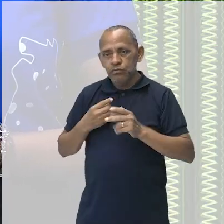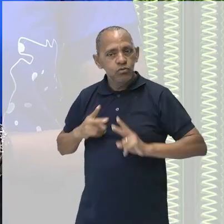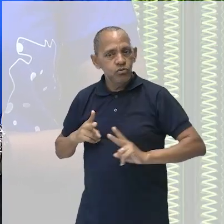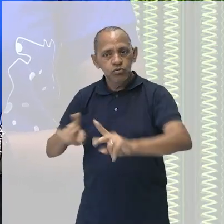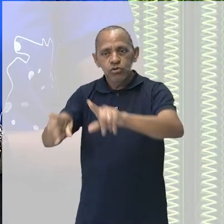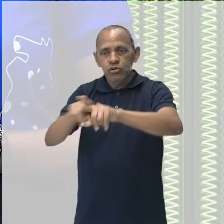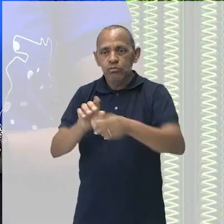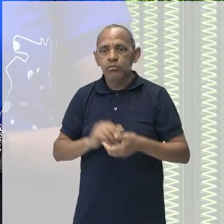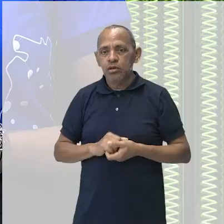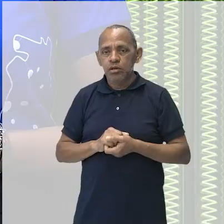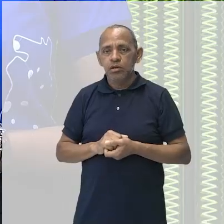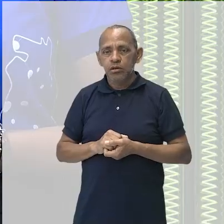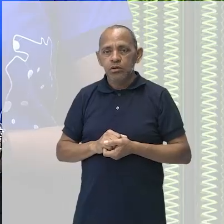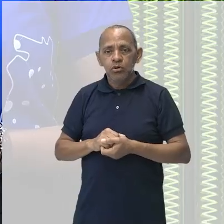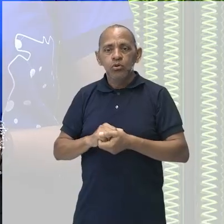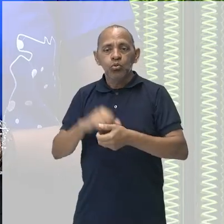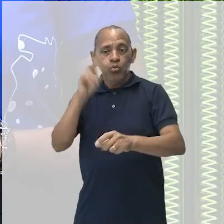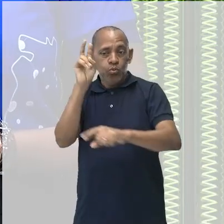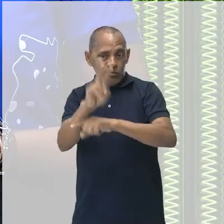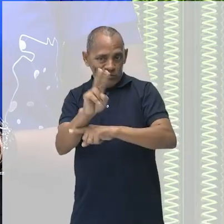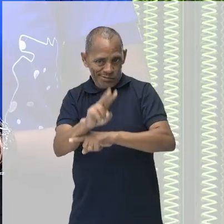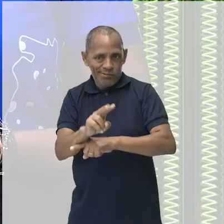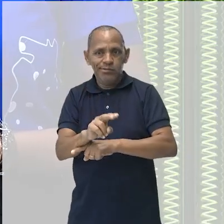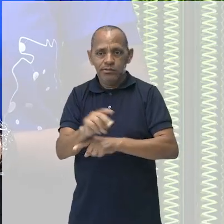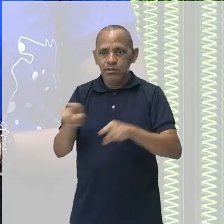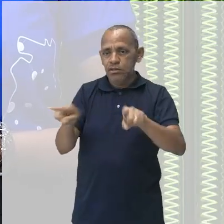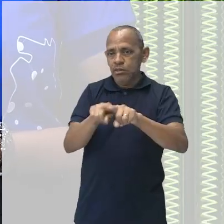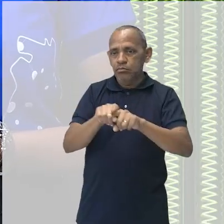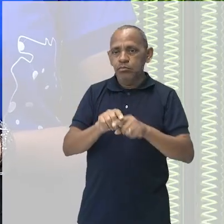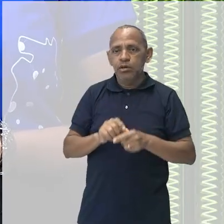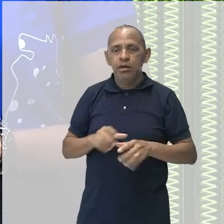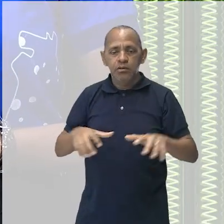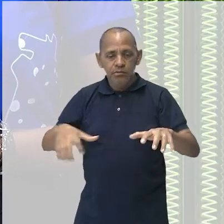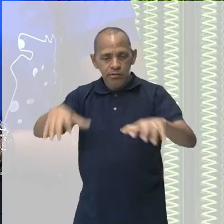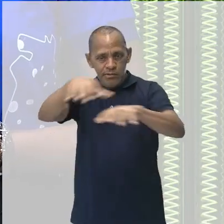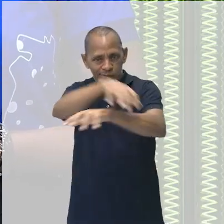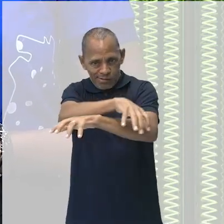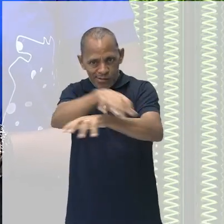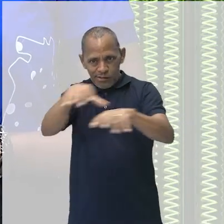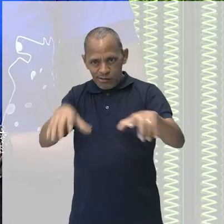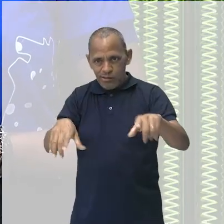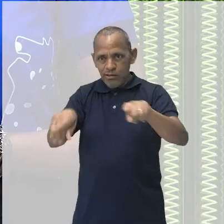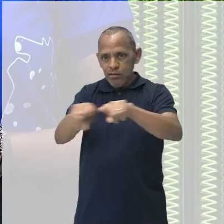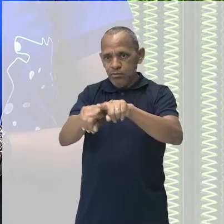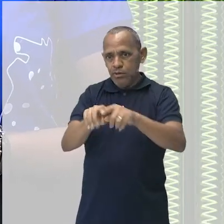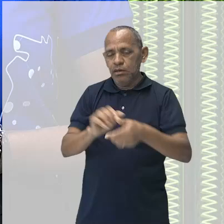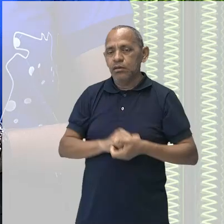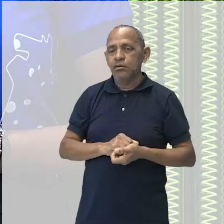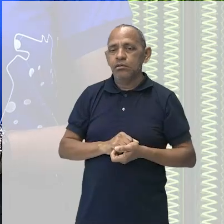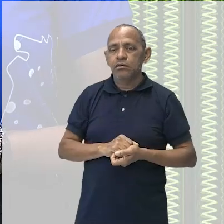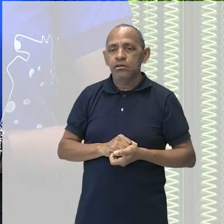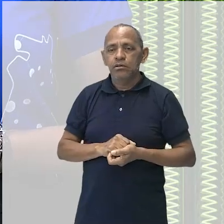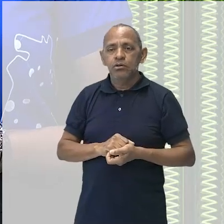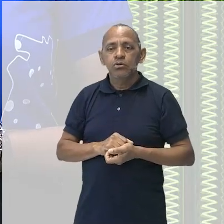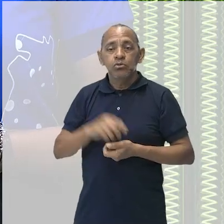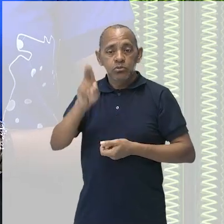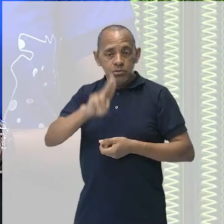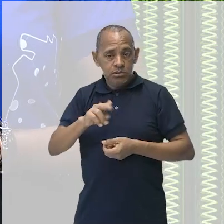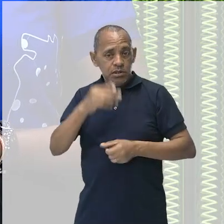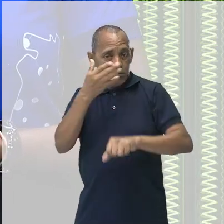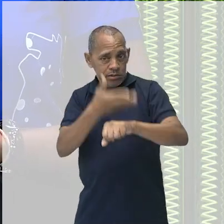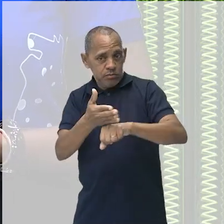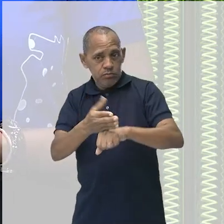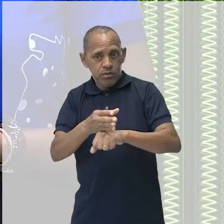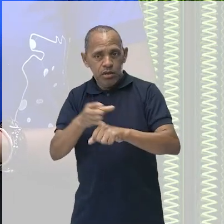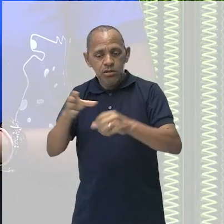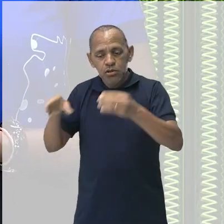habitats naturais e mantendo o equilíbrio dos ecossistemas. Adotar essas práticas contribui para um